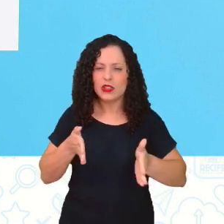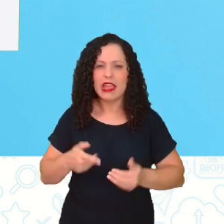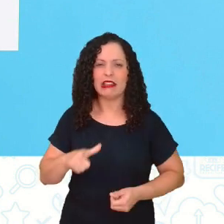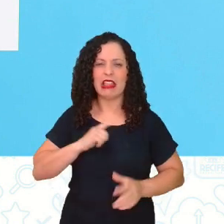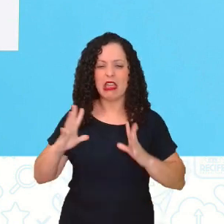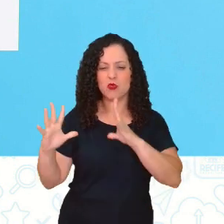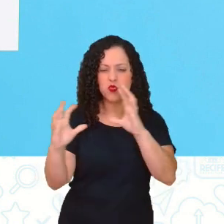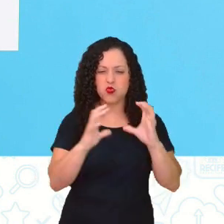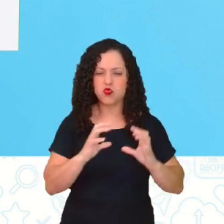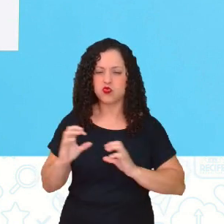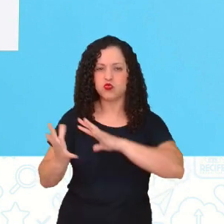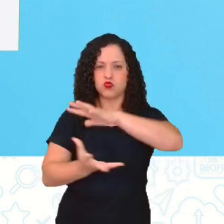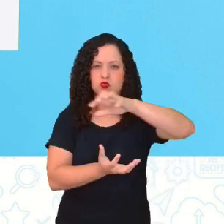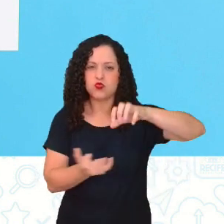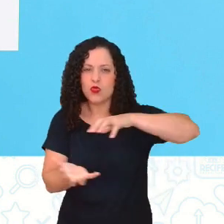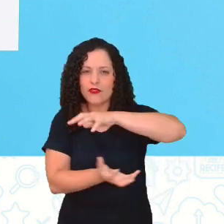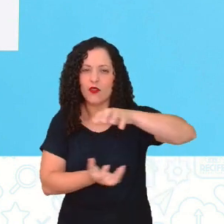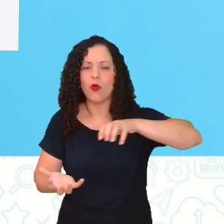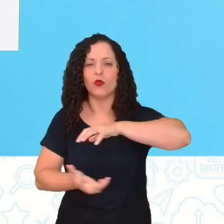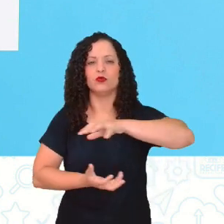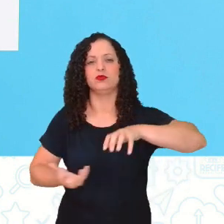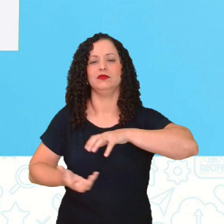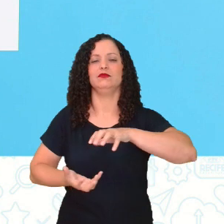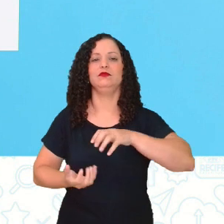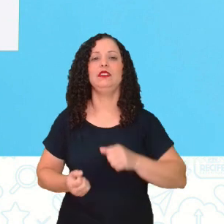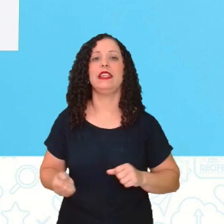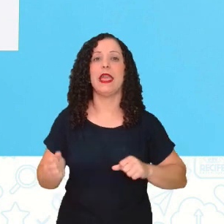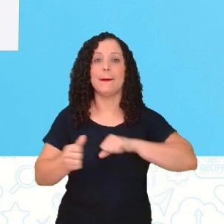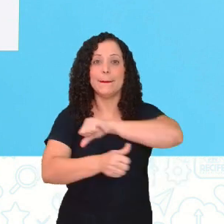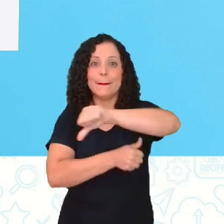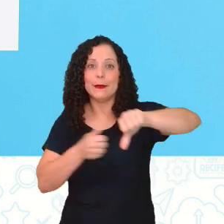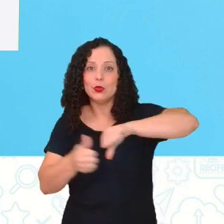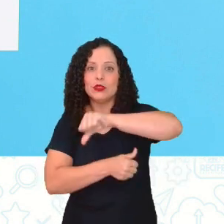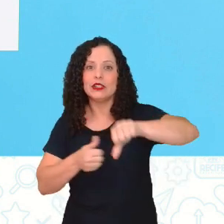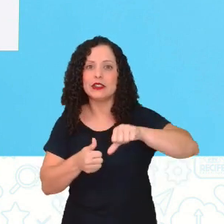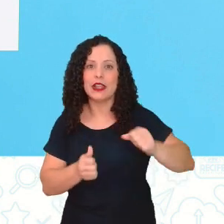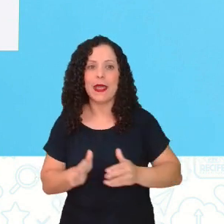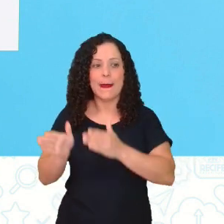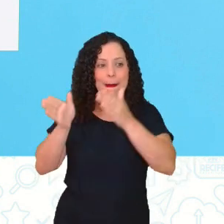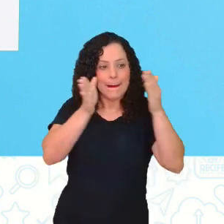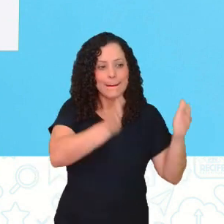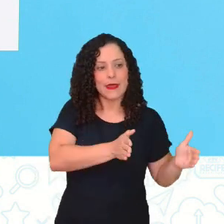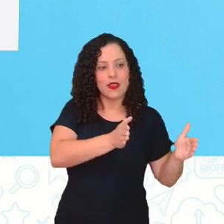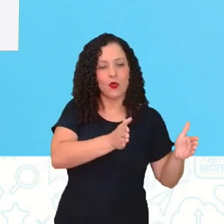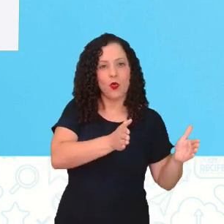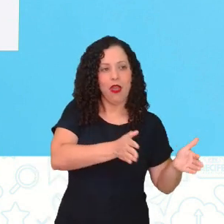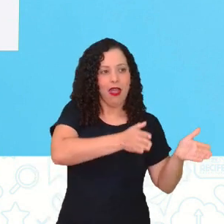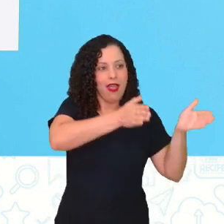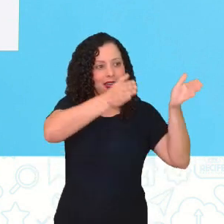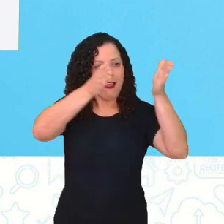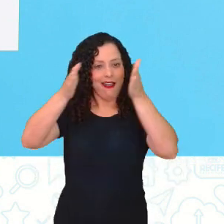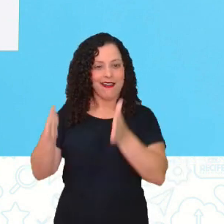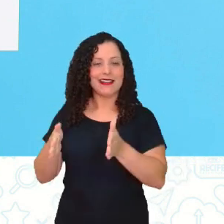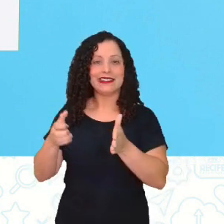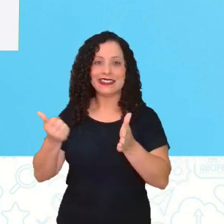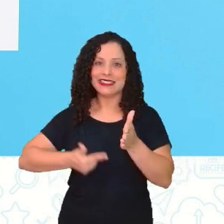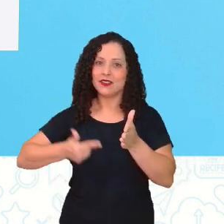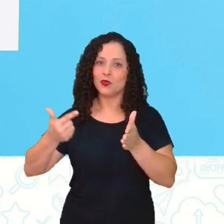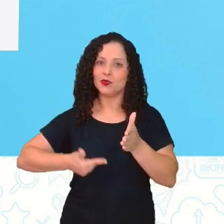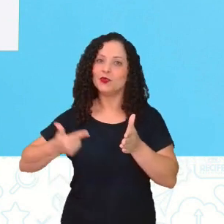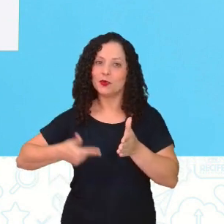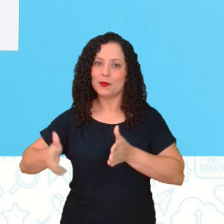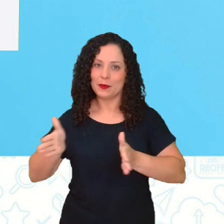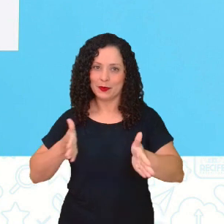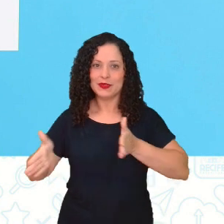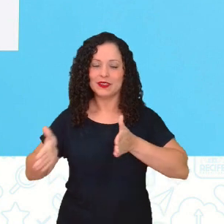conhece como o período de transição do primeiro e o segundo reinado, que é o período regencial, certo? E a gente trabalhou em